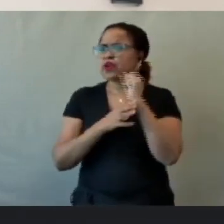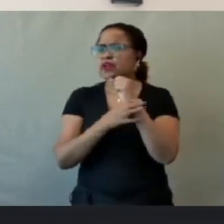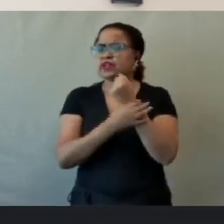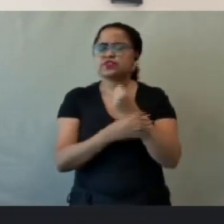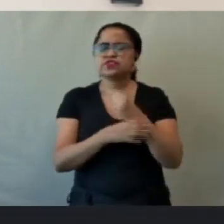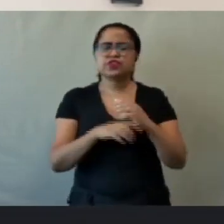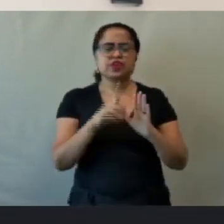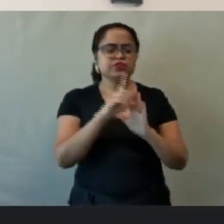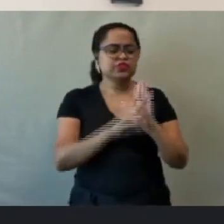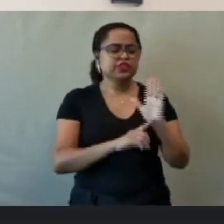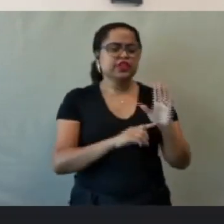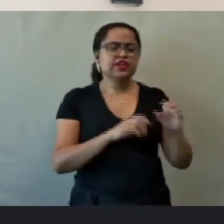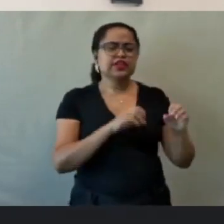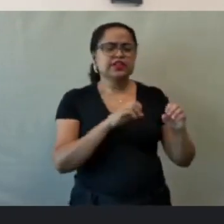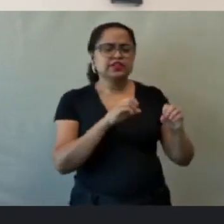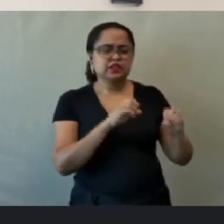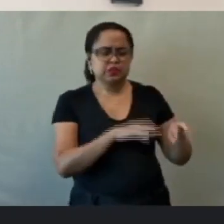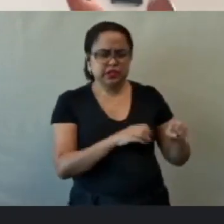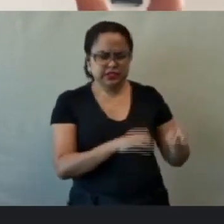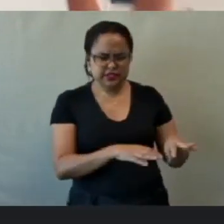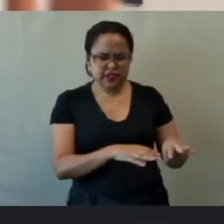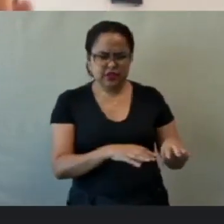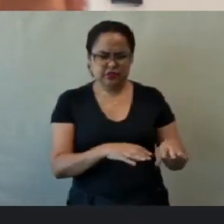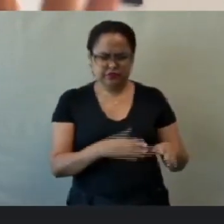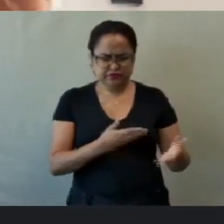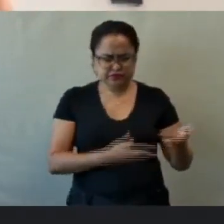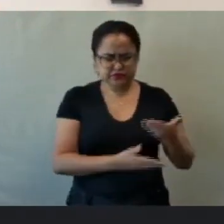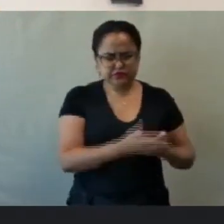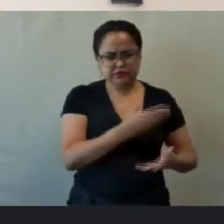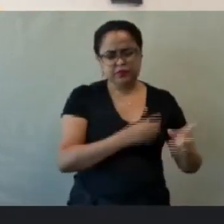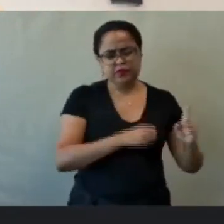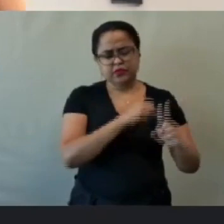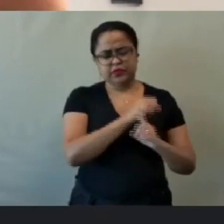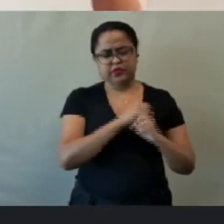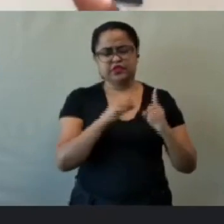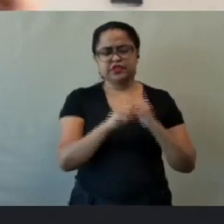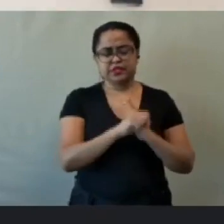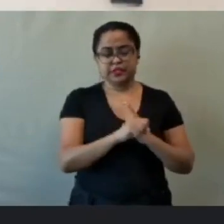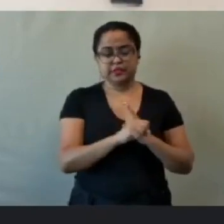educação, do convívio em sociedade. Então, assim, esse Plano